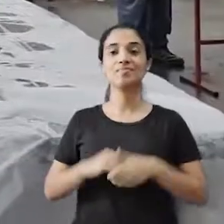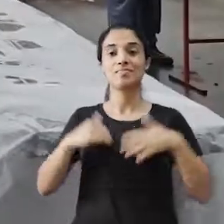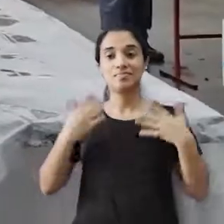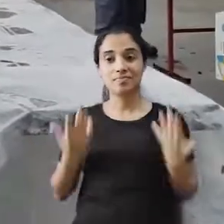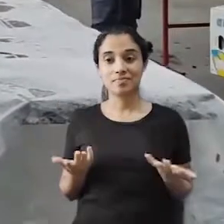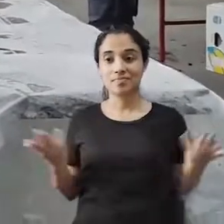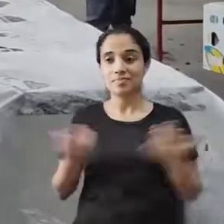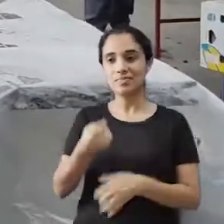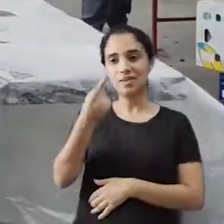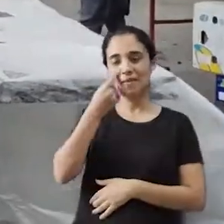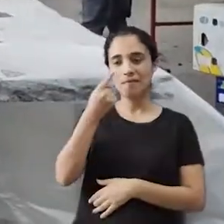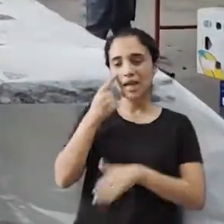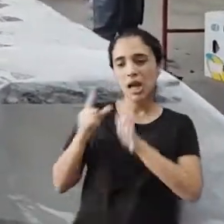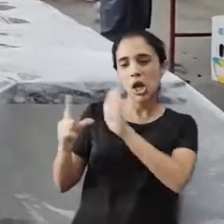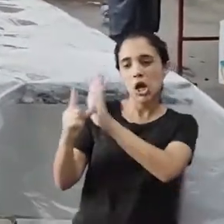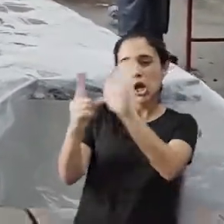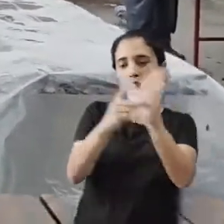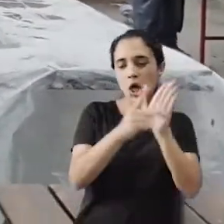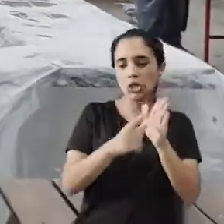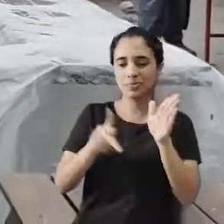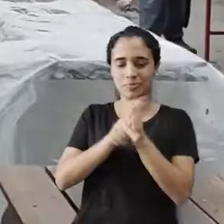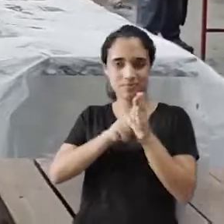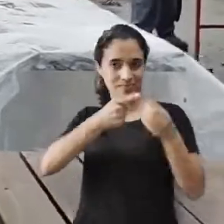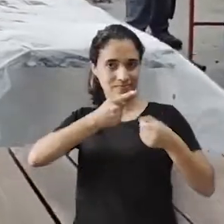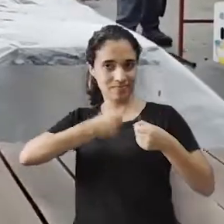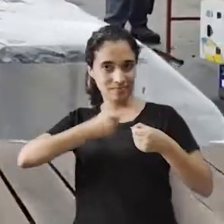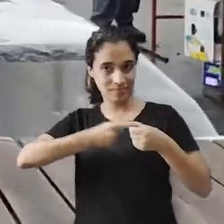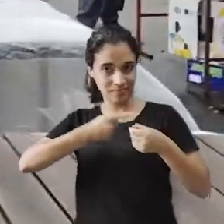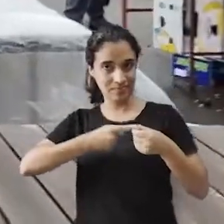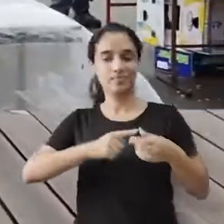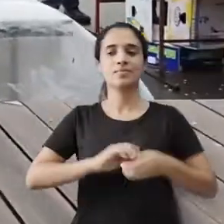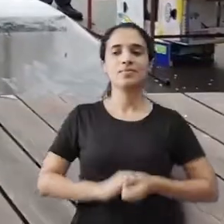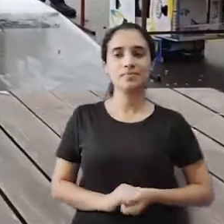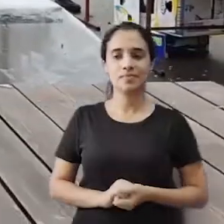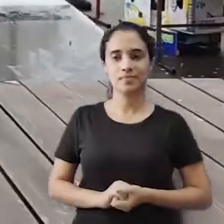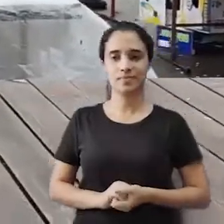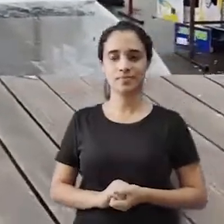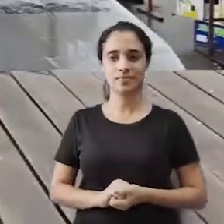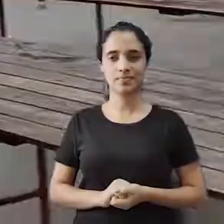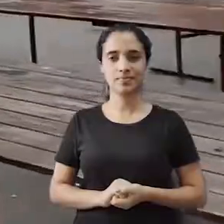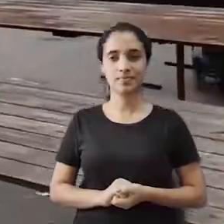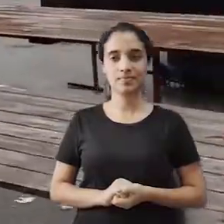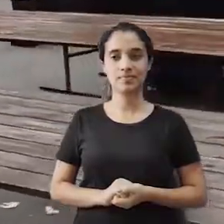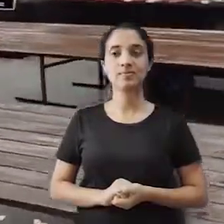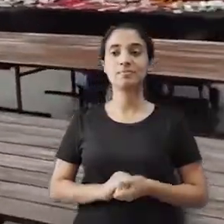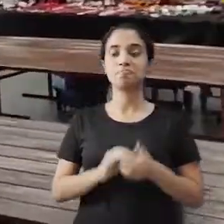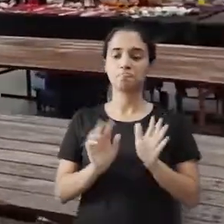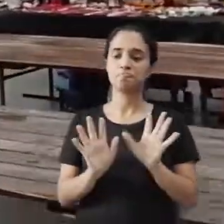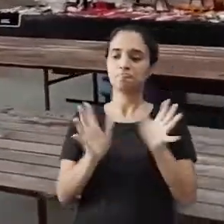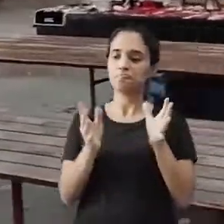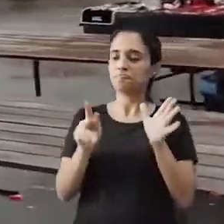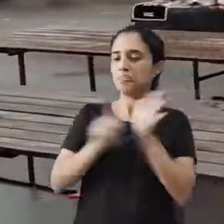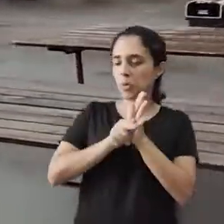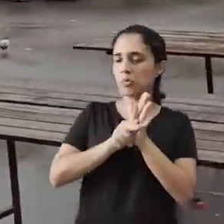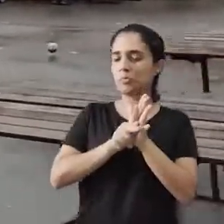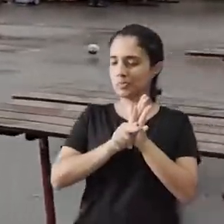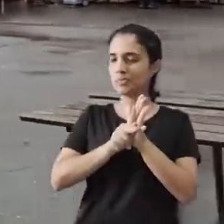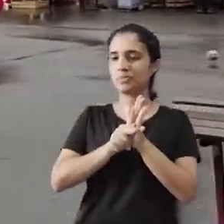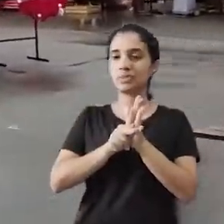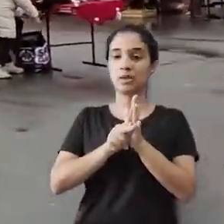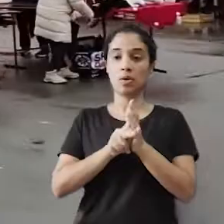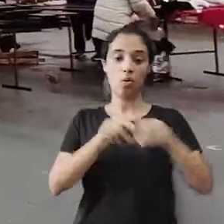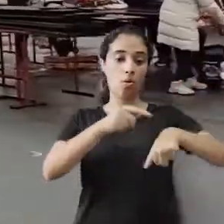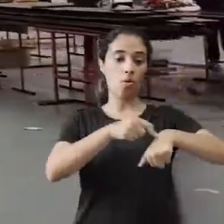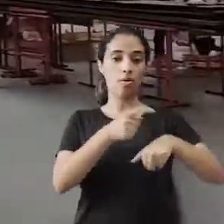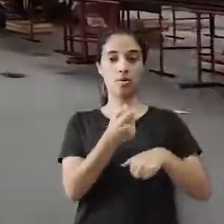Bom pessoal, aqui é a feira, conhecida como a feira de Dalok. E já tá